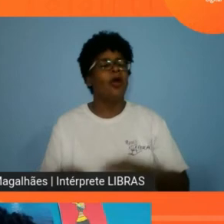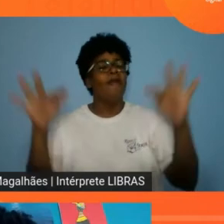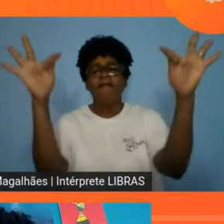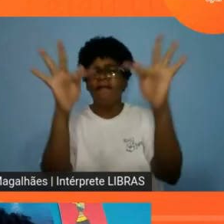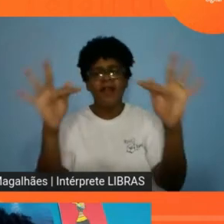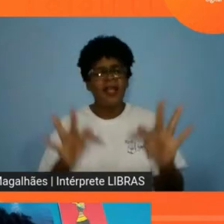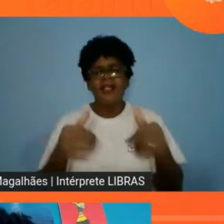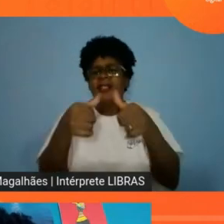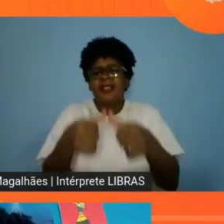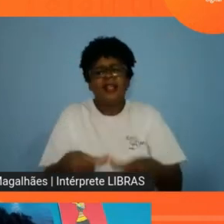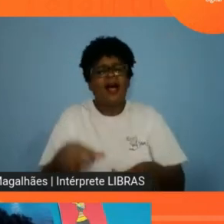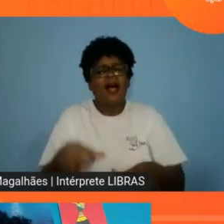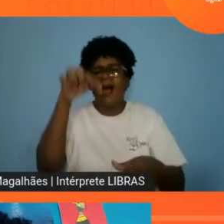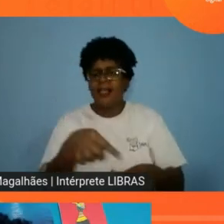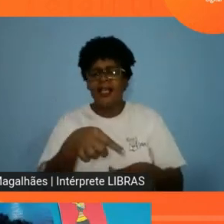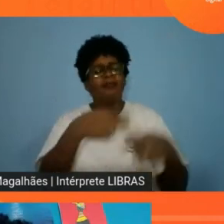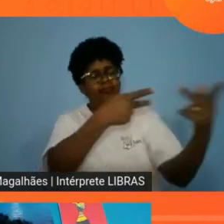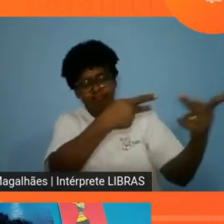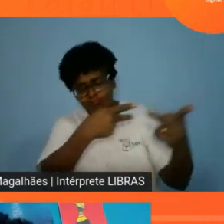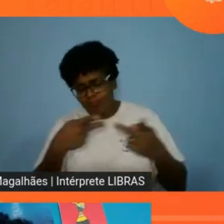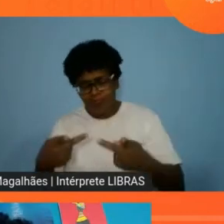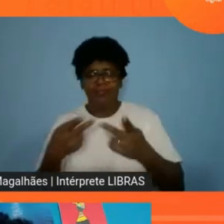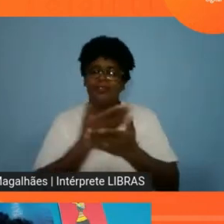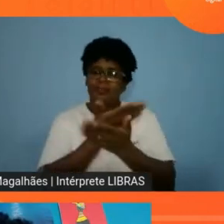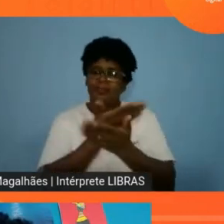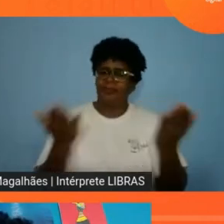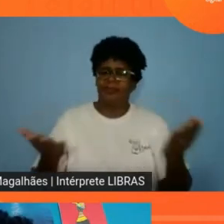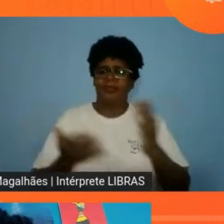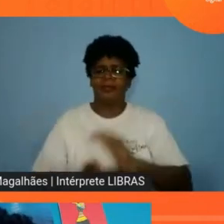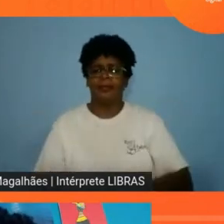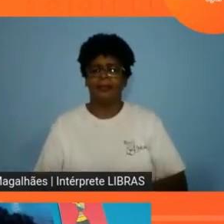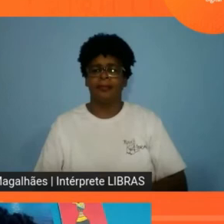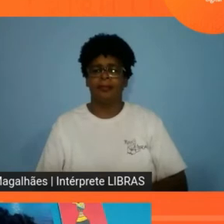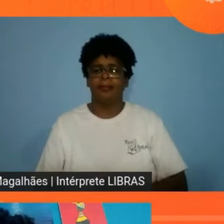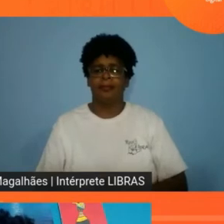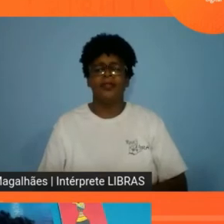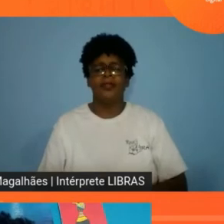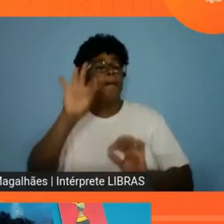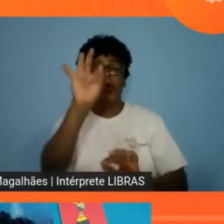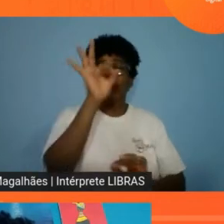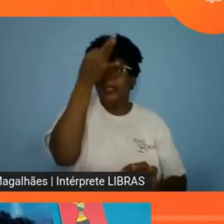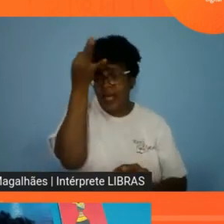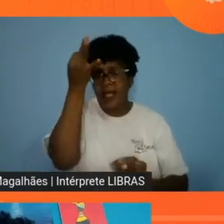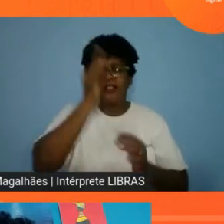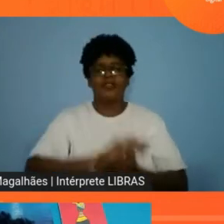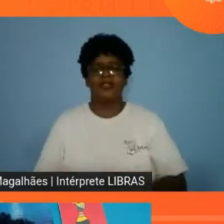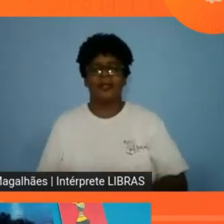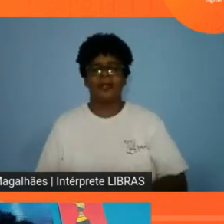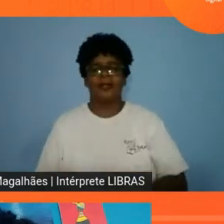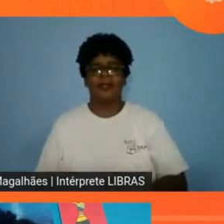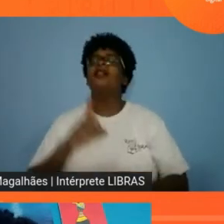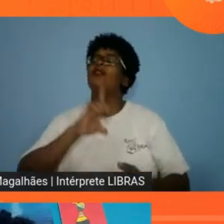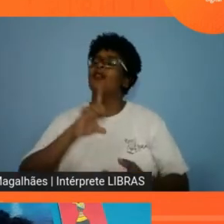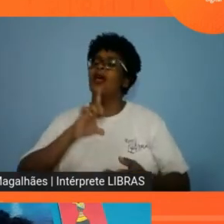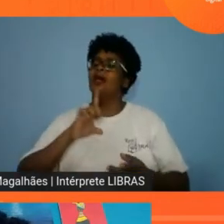nesse momento, acho importante, né, ter aí essa oportunidade de ter aí a